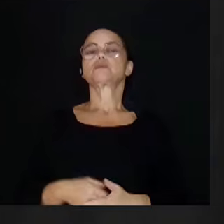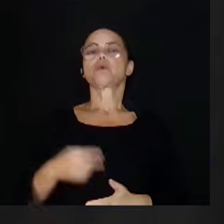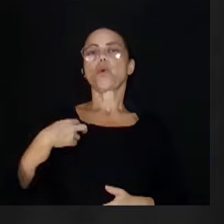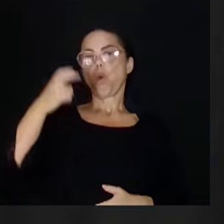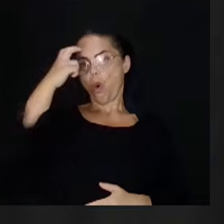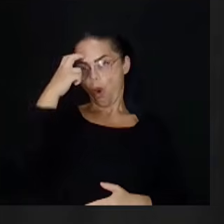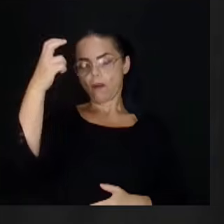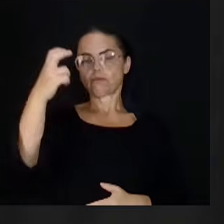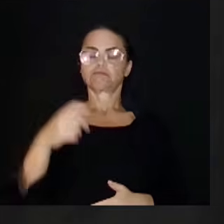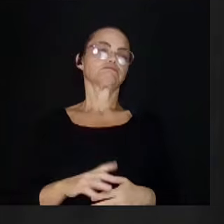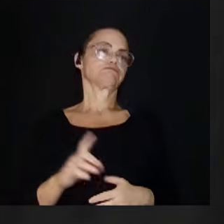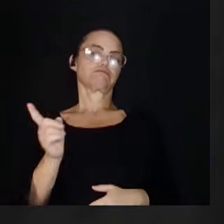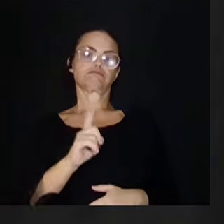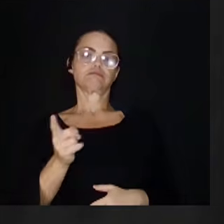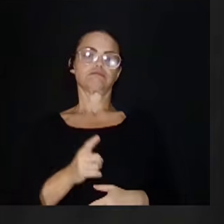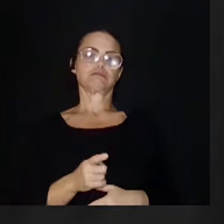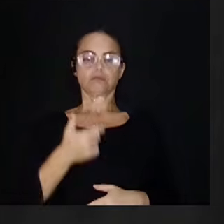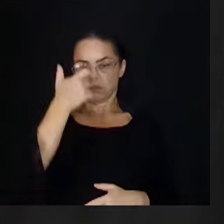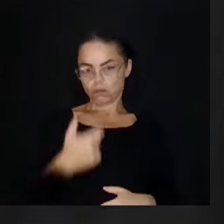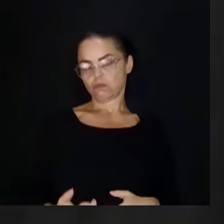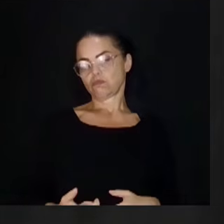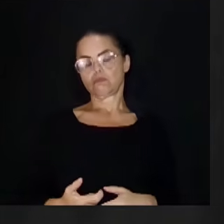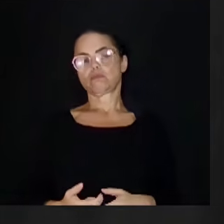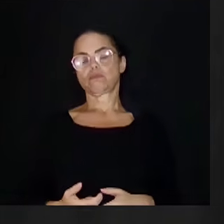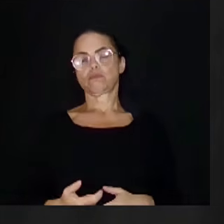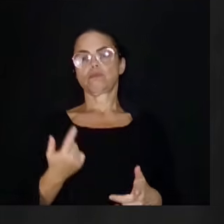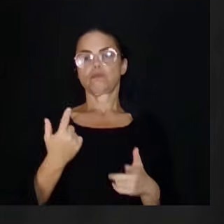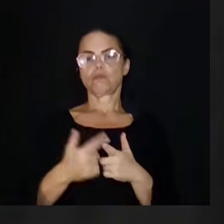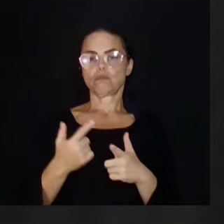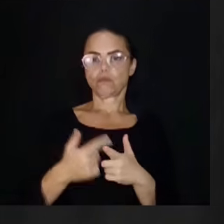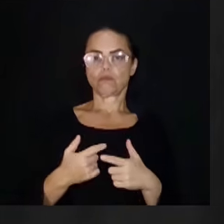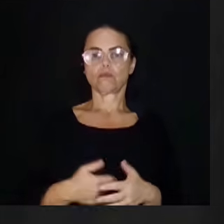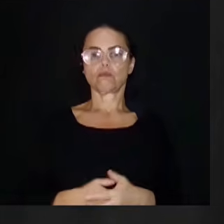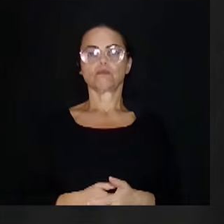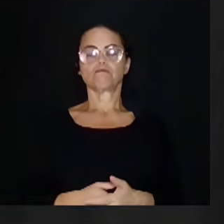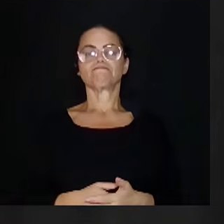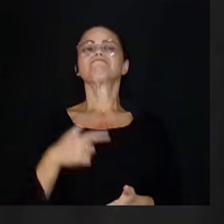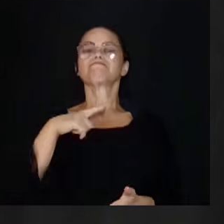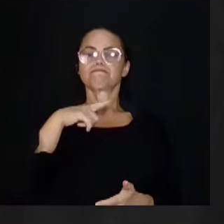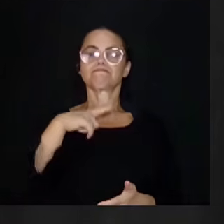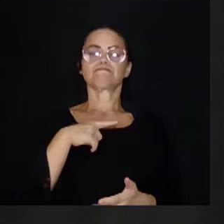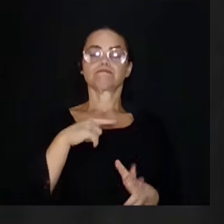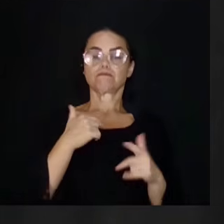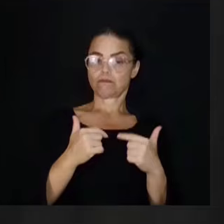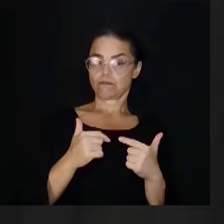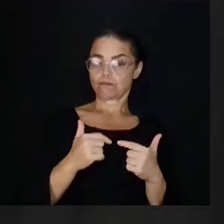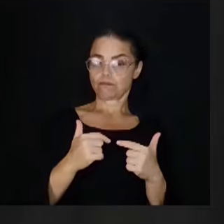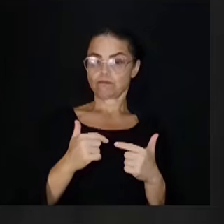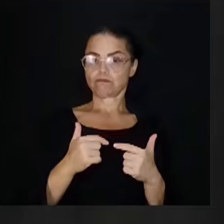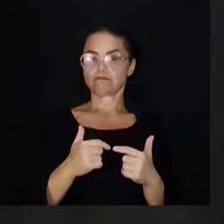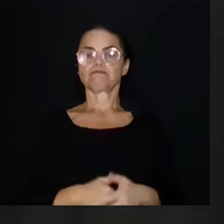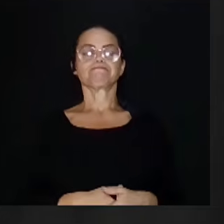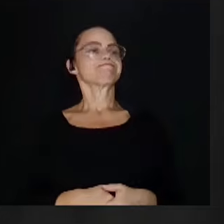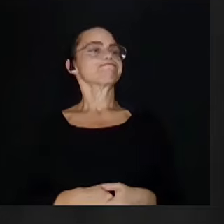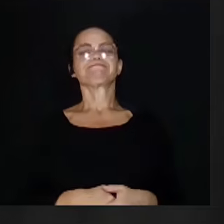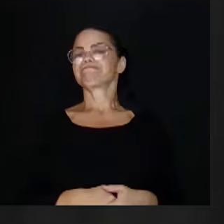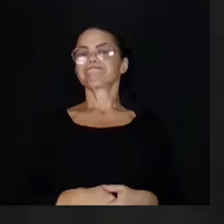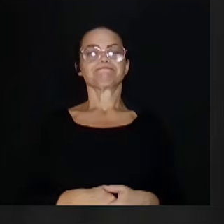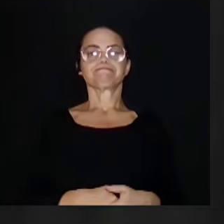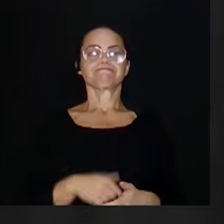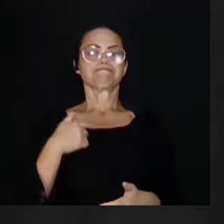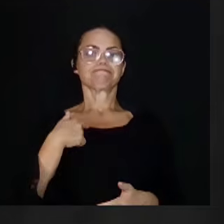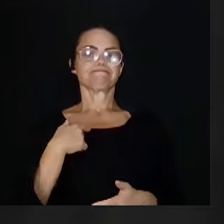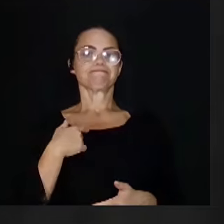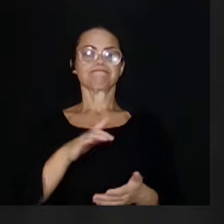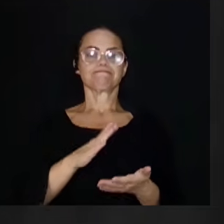sua aparência, né? Porque a gente tinha muito, né? Emprego ficava lá, né? Eu sou da época que ainda tinha lá aquele lembretinho no